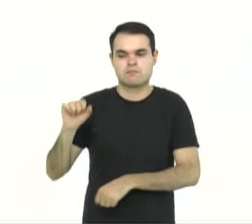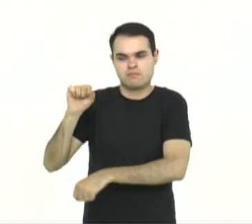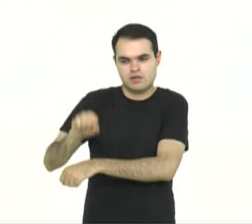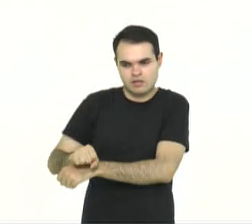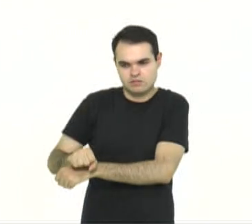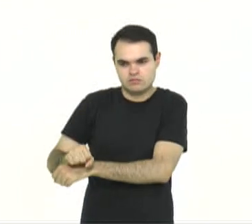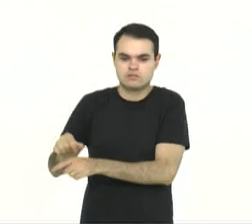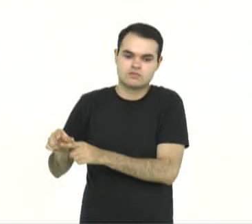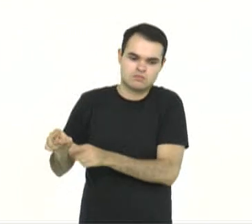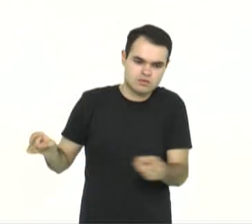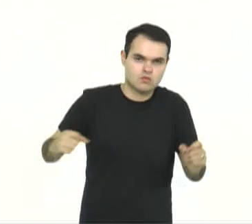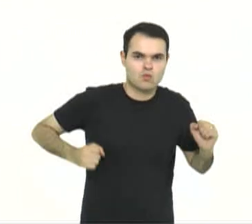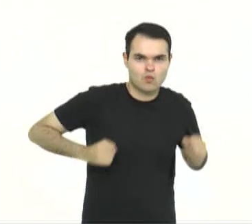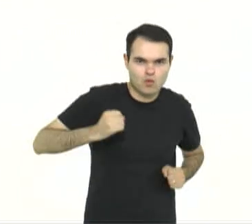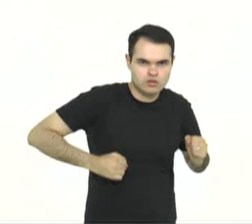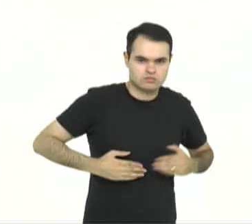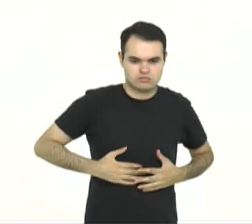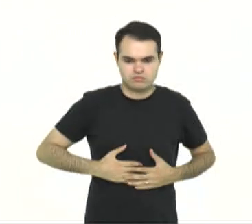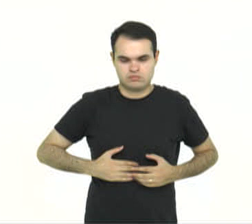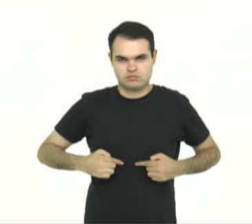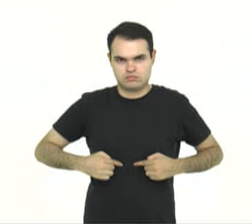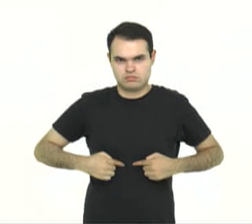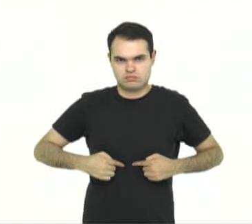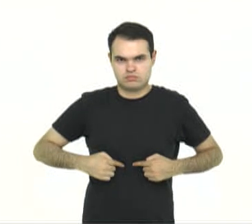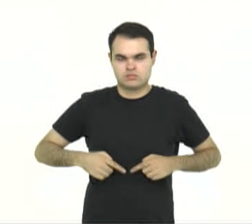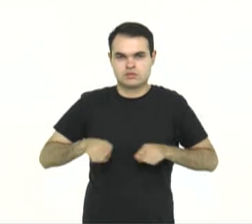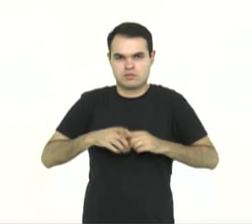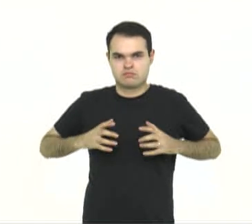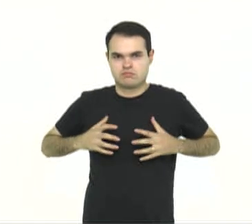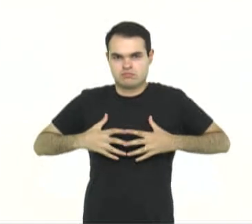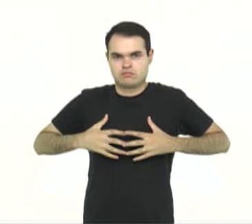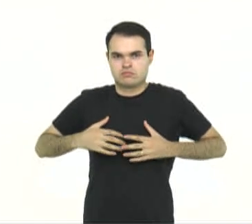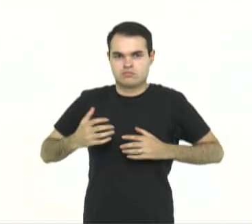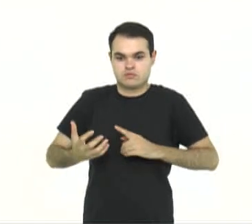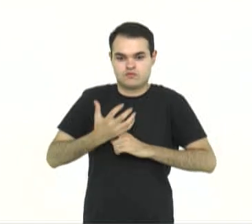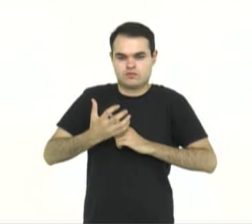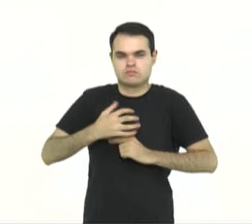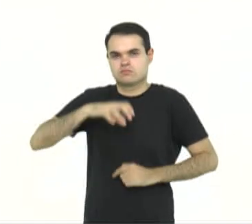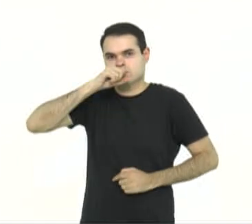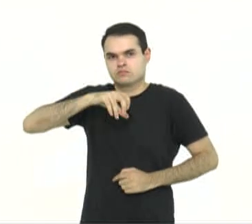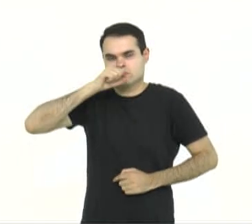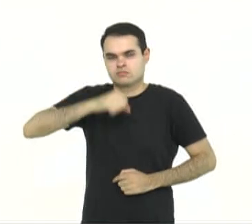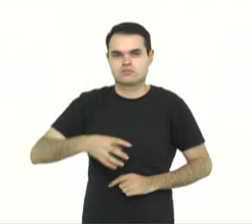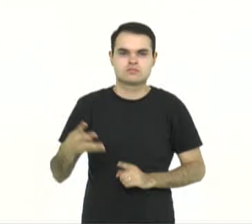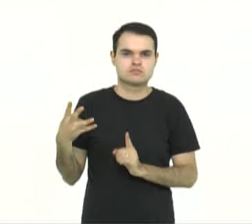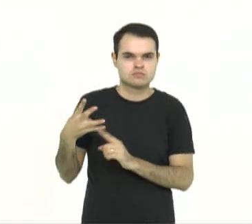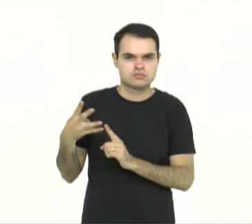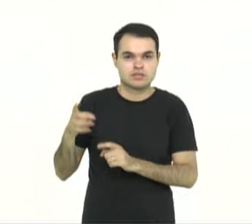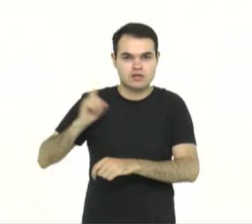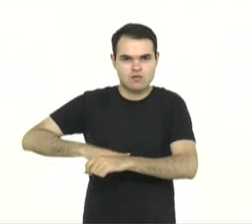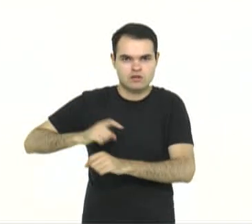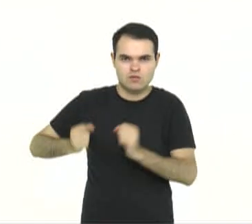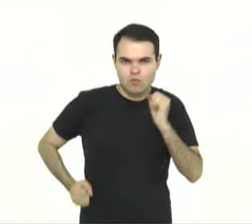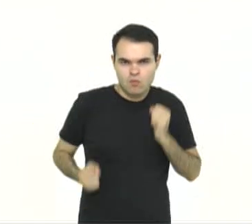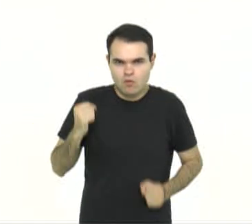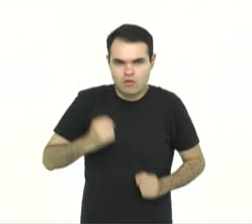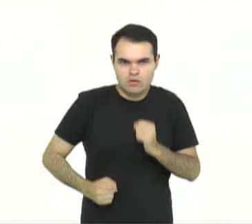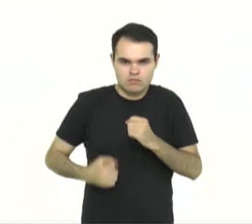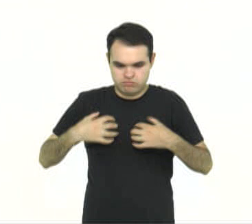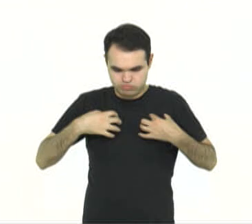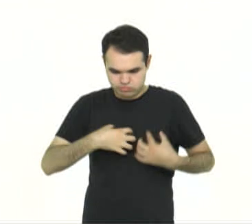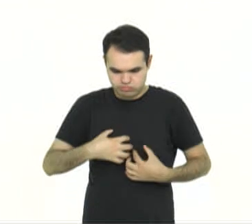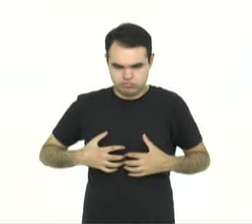na corrida, a contração do diafragma e músculos intercostais induz a inspiração. Ou alternativa D. Na corrida, a contração dos